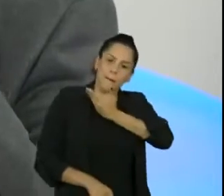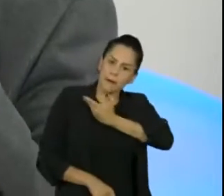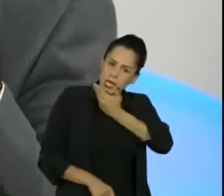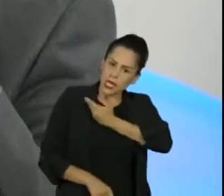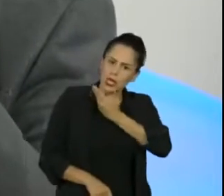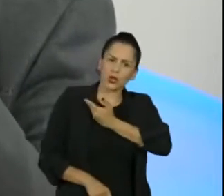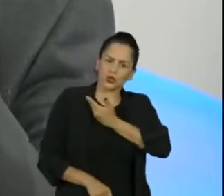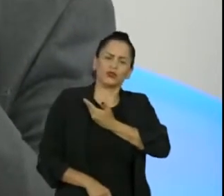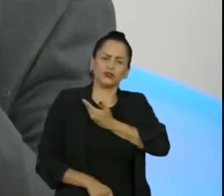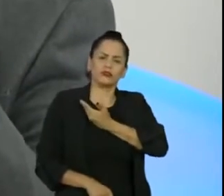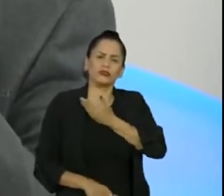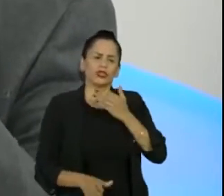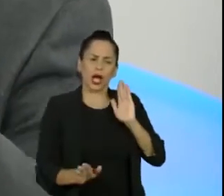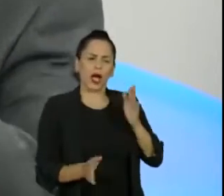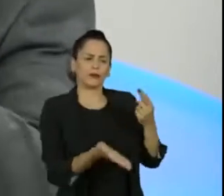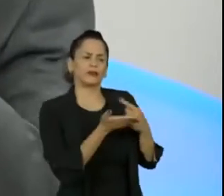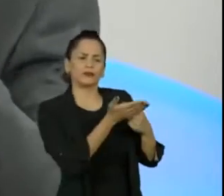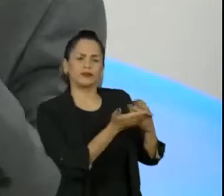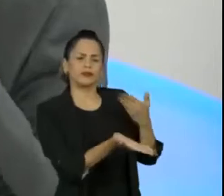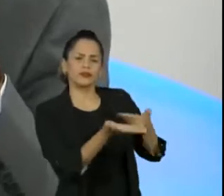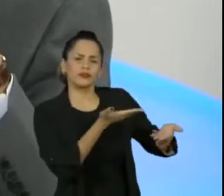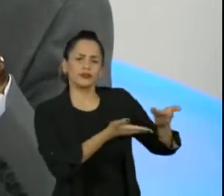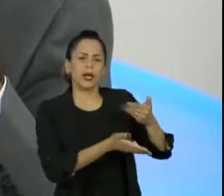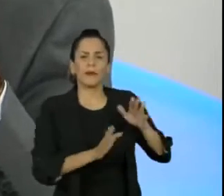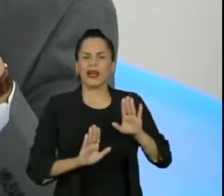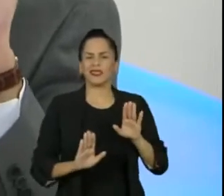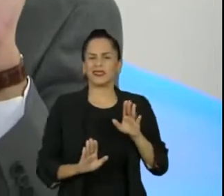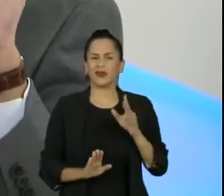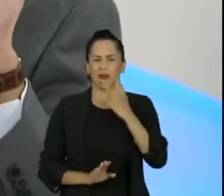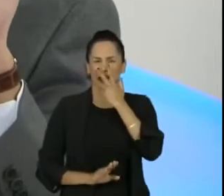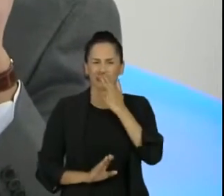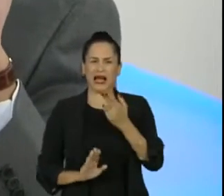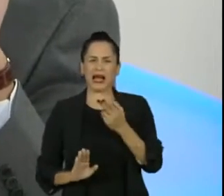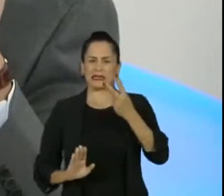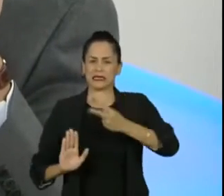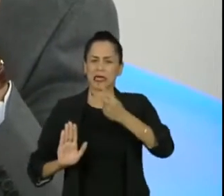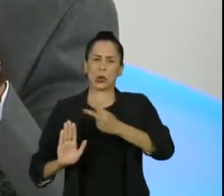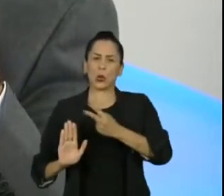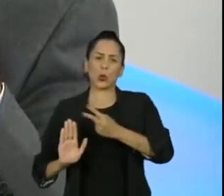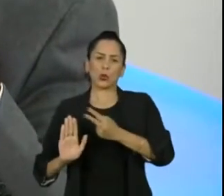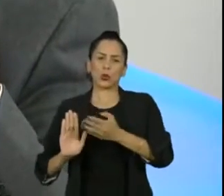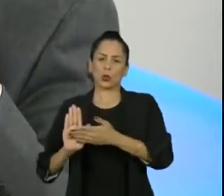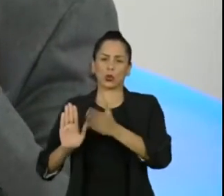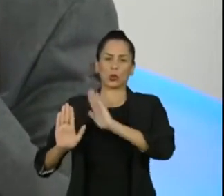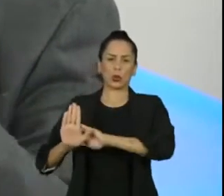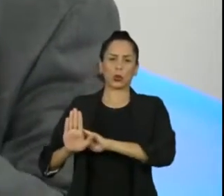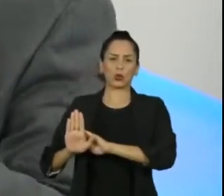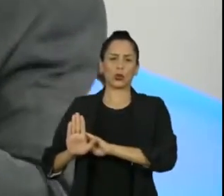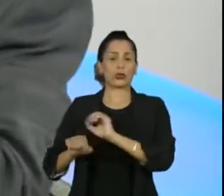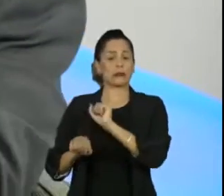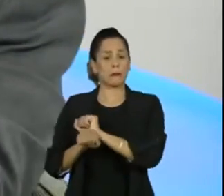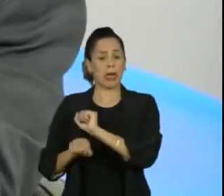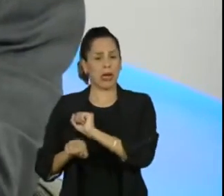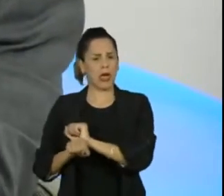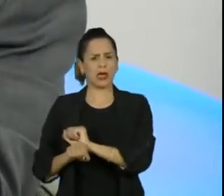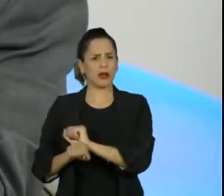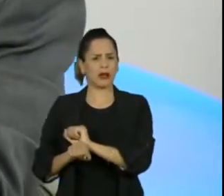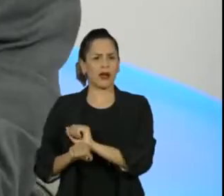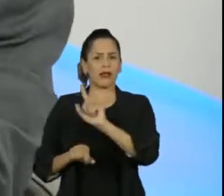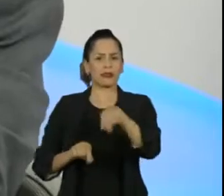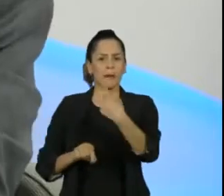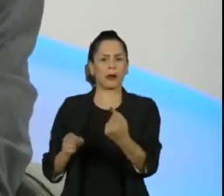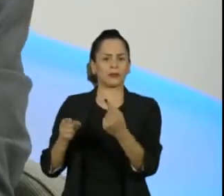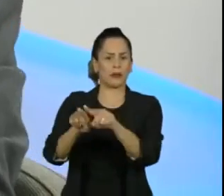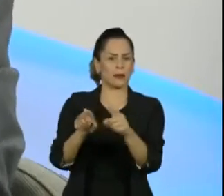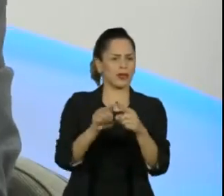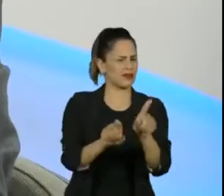vejo que vão esperar segundo turno para fazer aliança. Né? Principalmente que